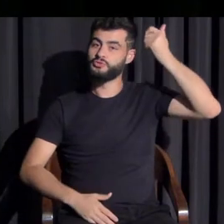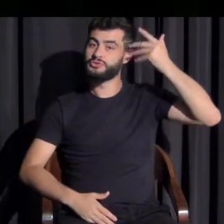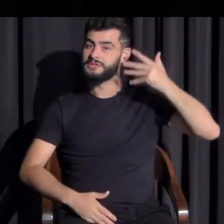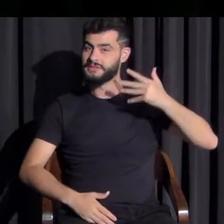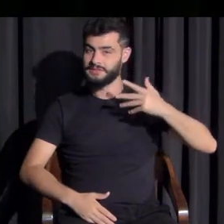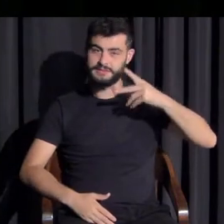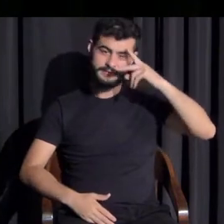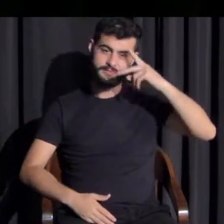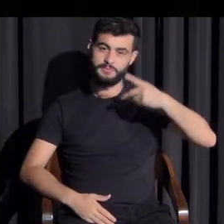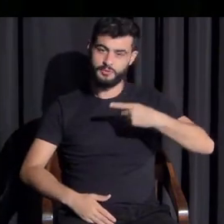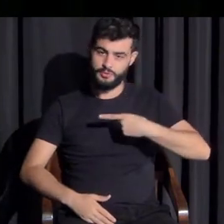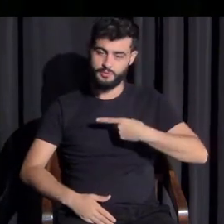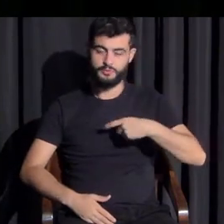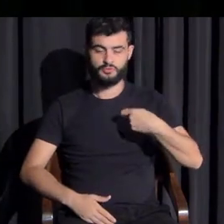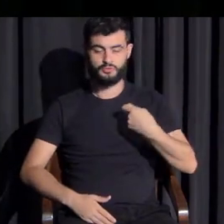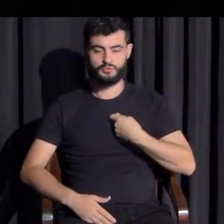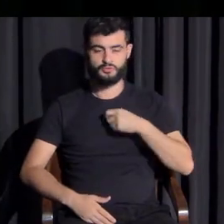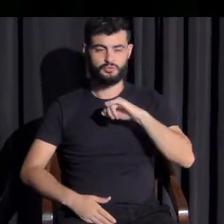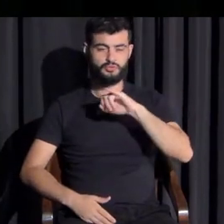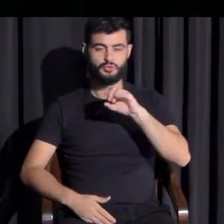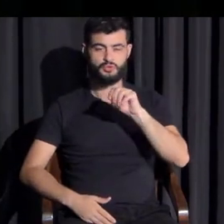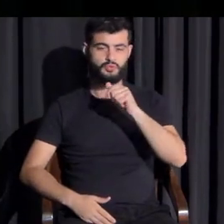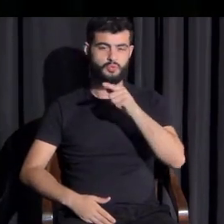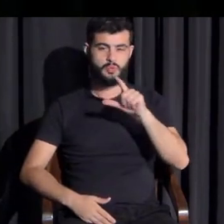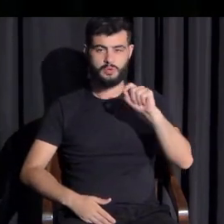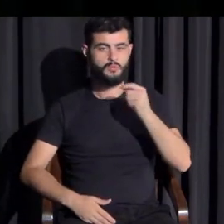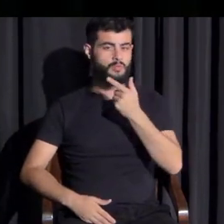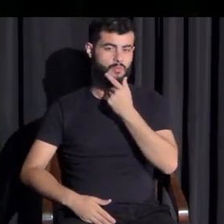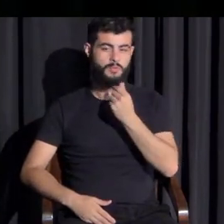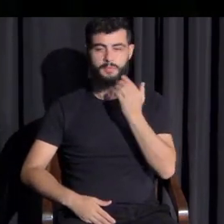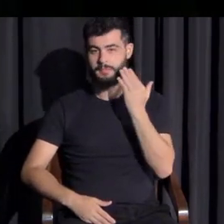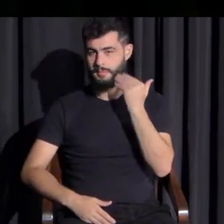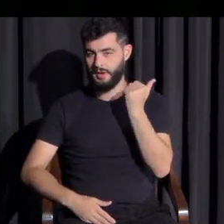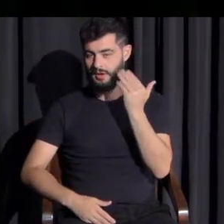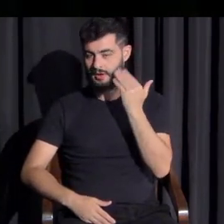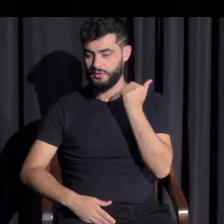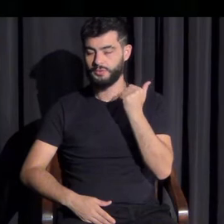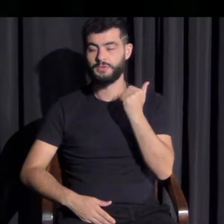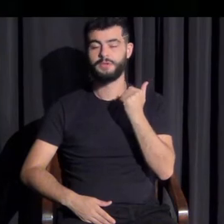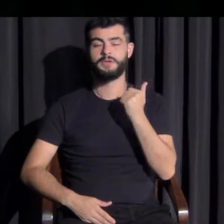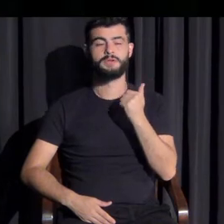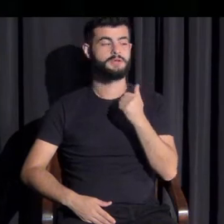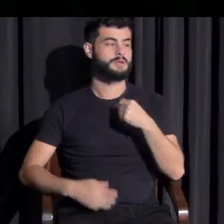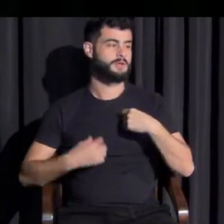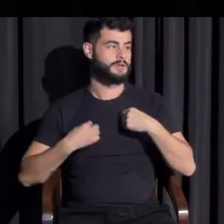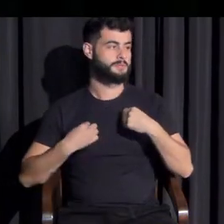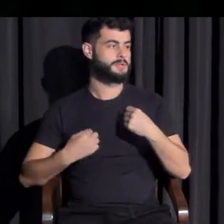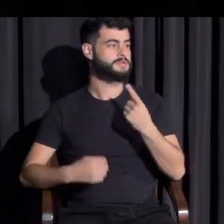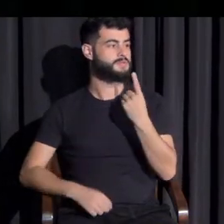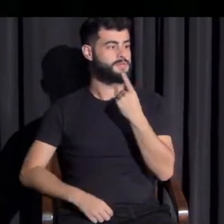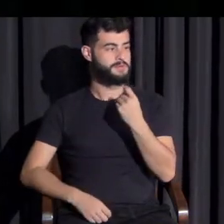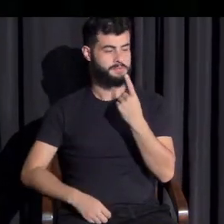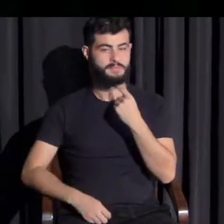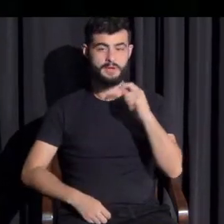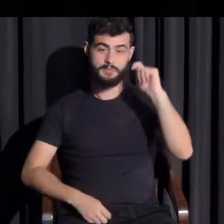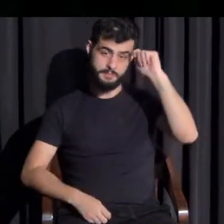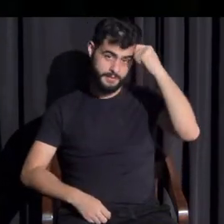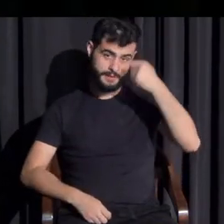chamo João Júnior, eu sou um homem pardo, estou vestido com uma camisa vermelha, com detalhes